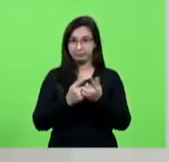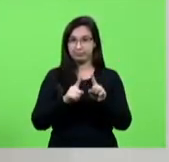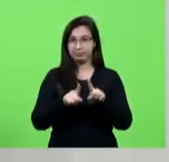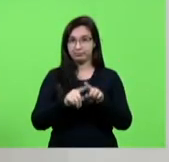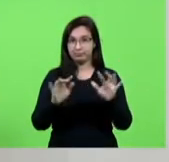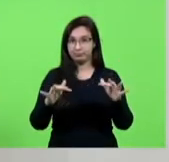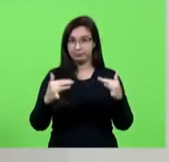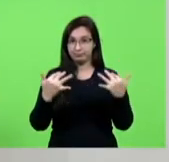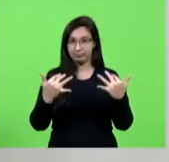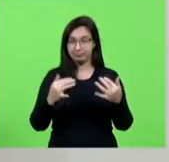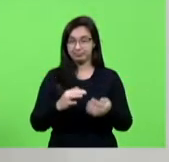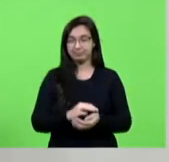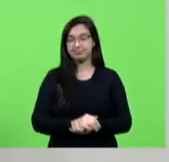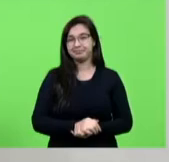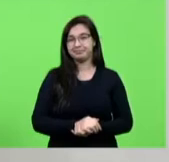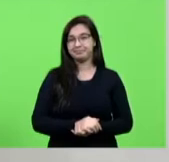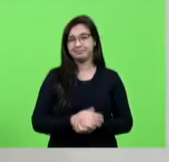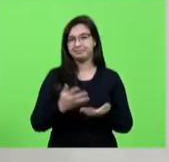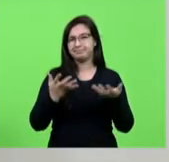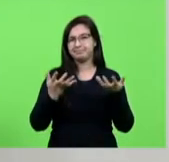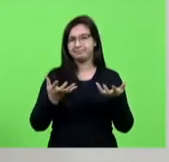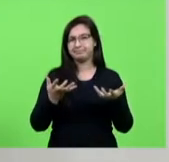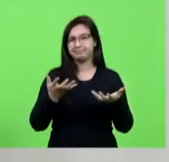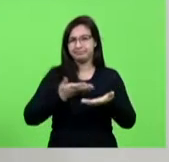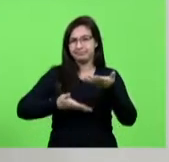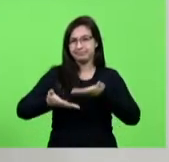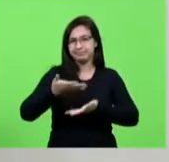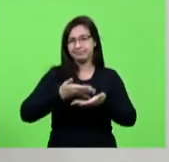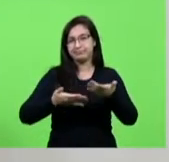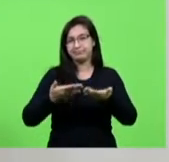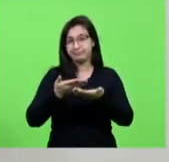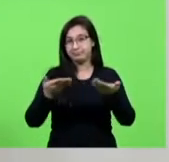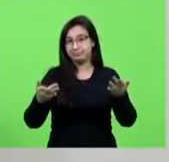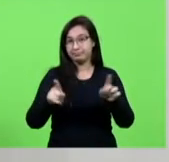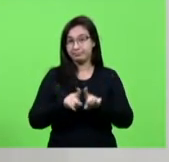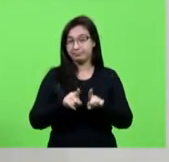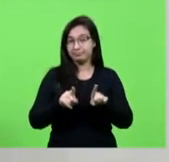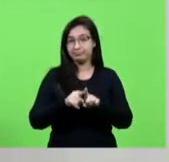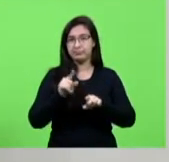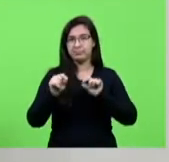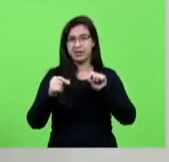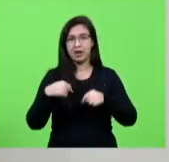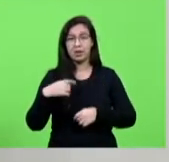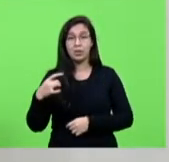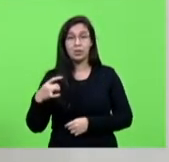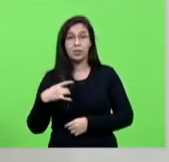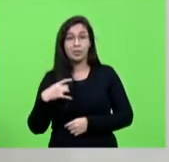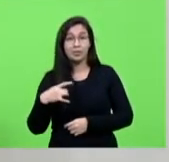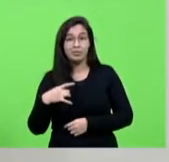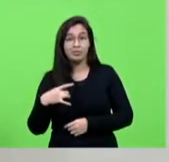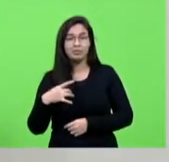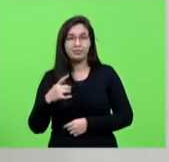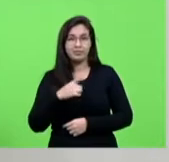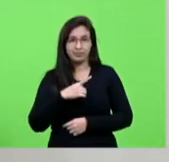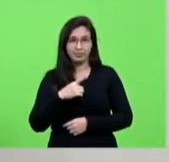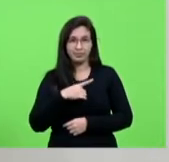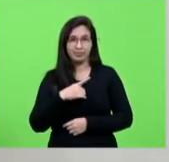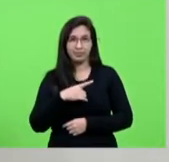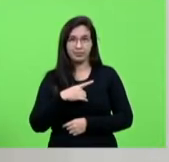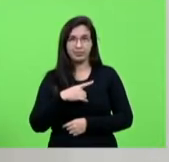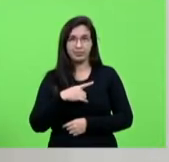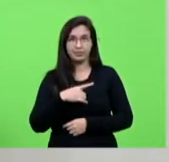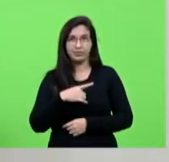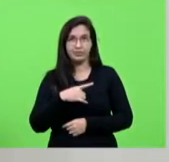Quero compartilhar com vocês também um grande receio que eu